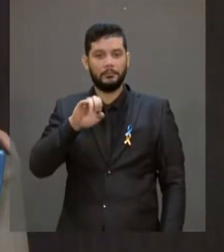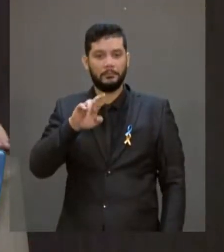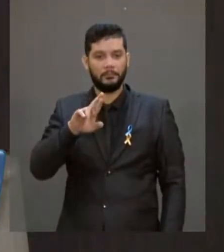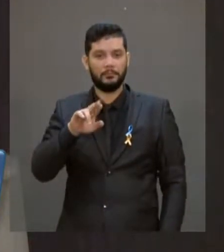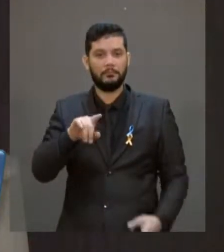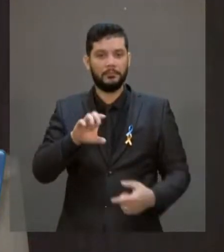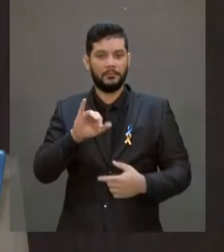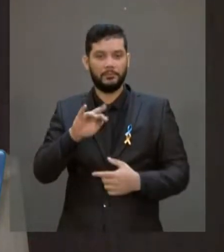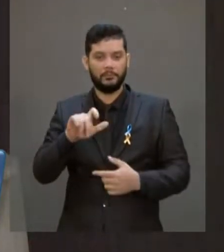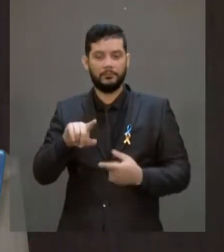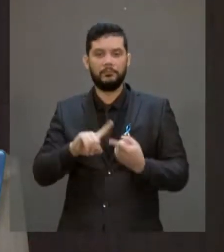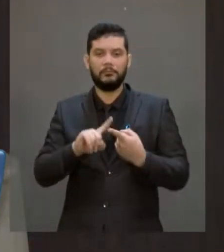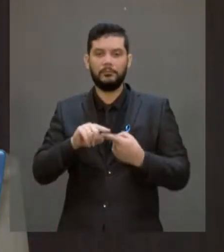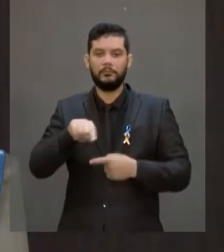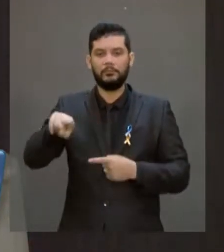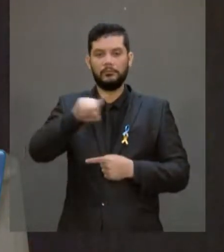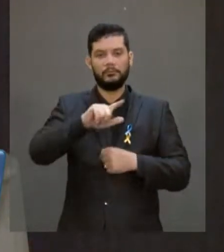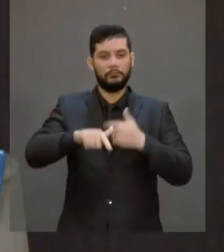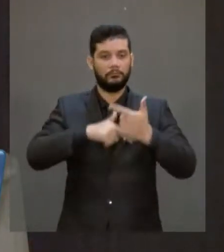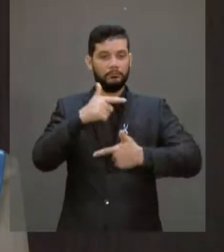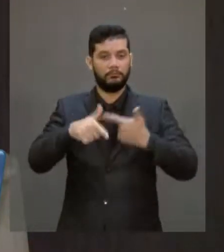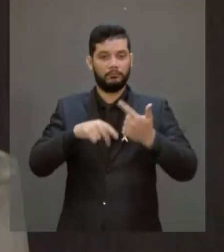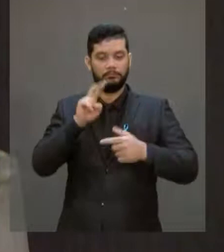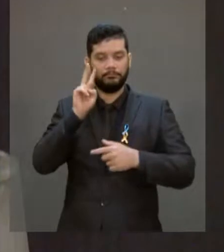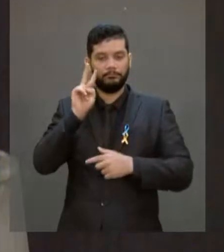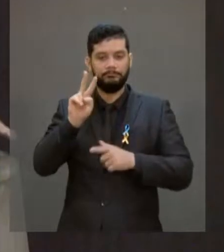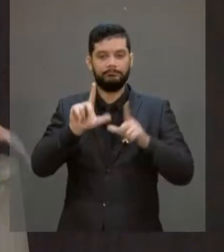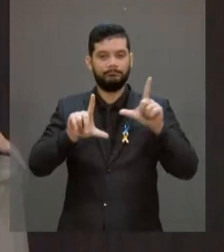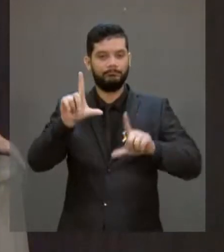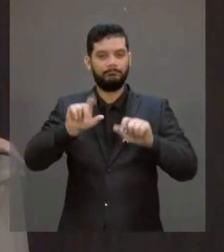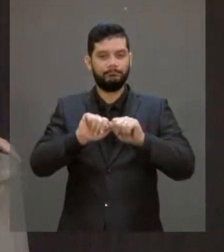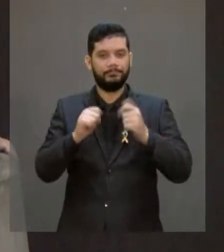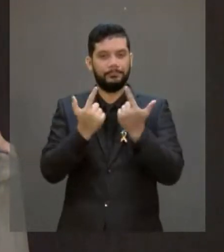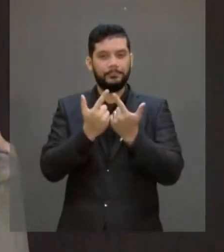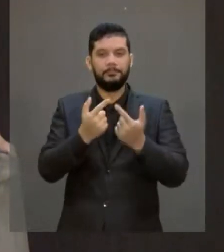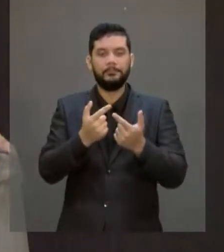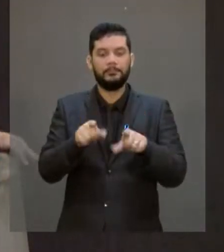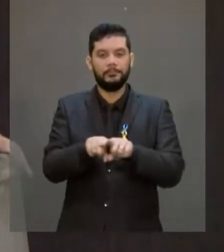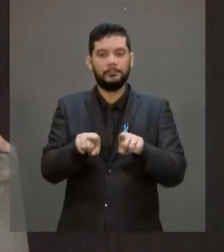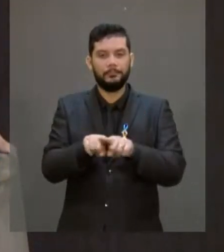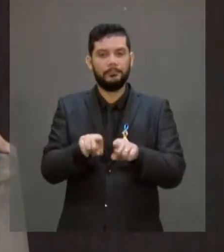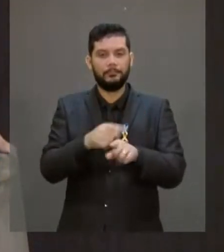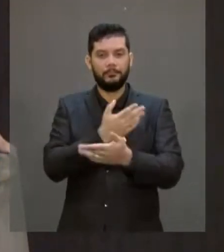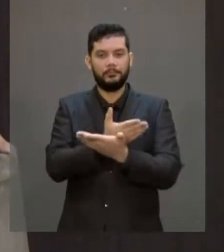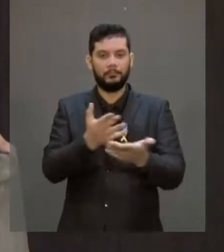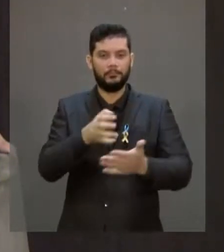veem e ouvem agora pela TV e Rádio Assembleia, todos aqueles